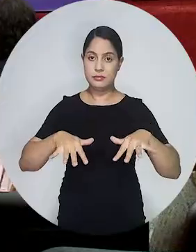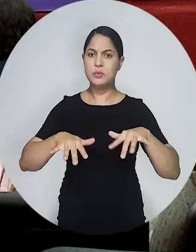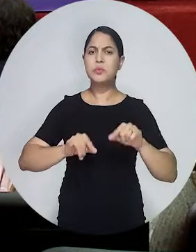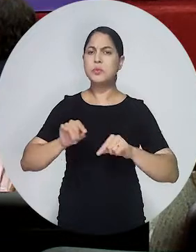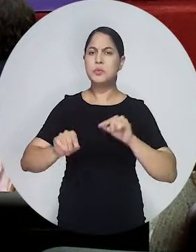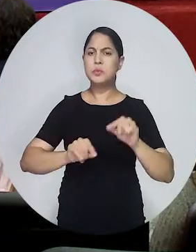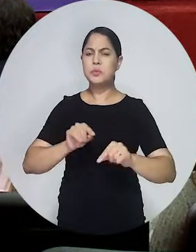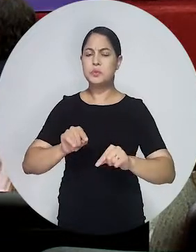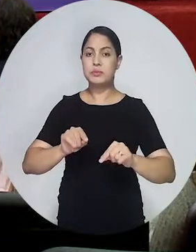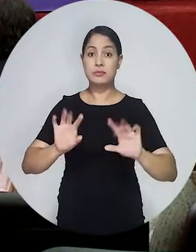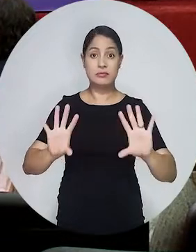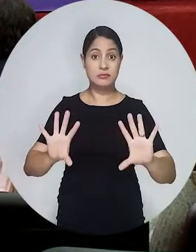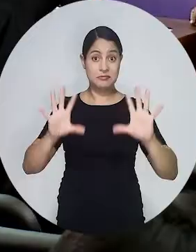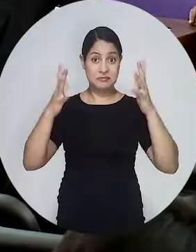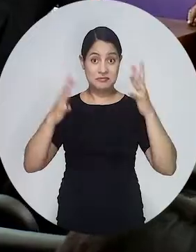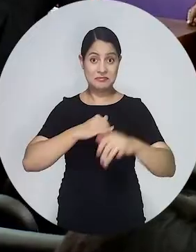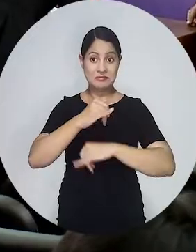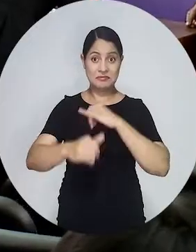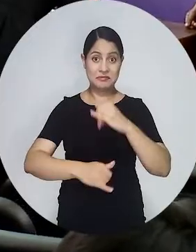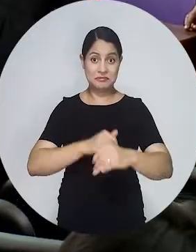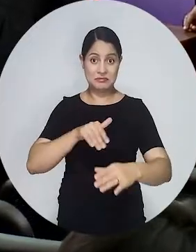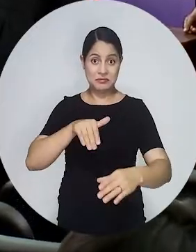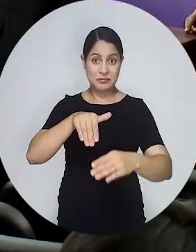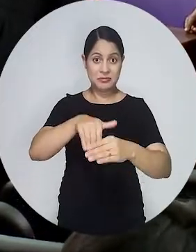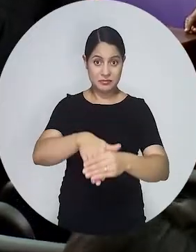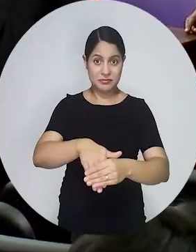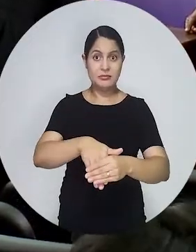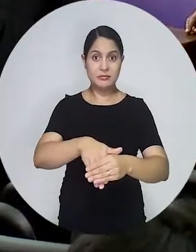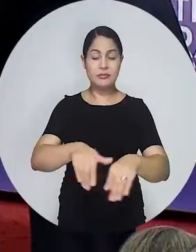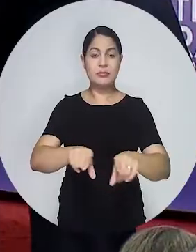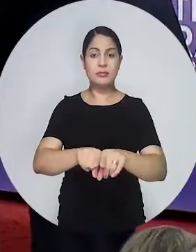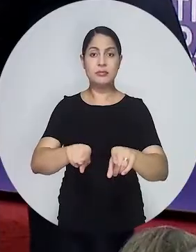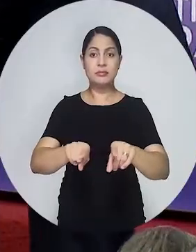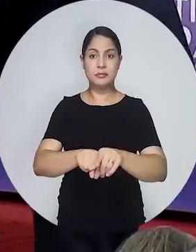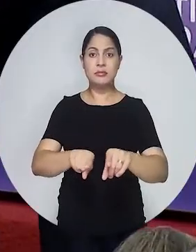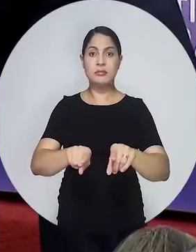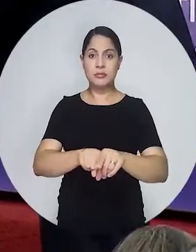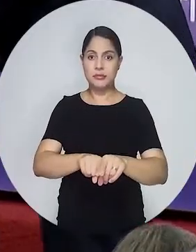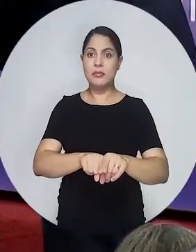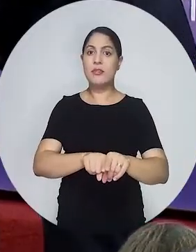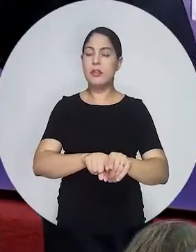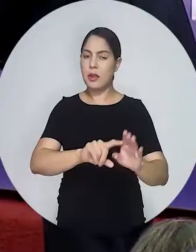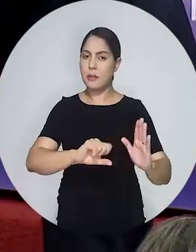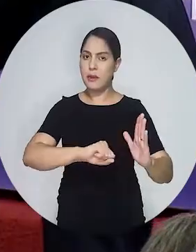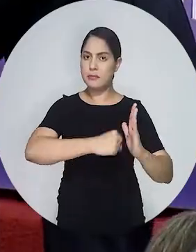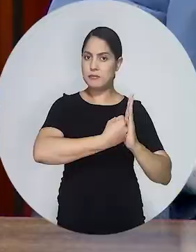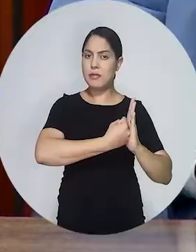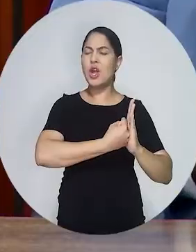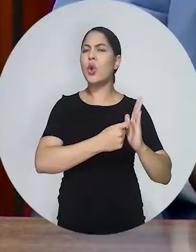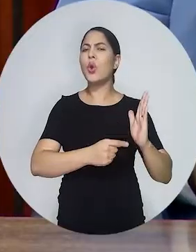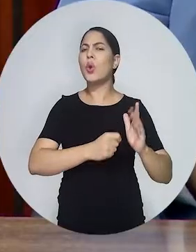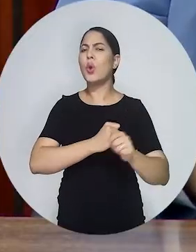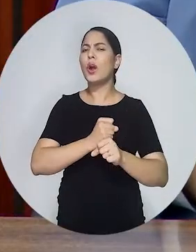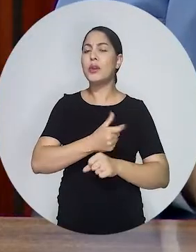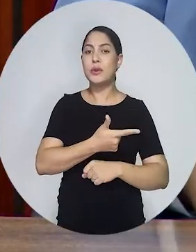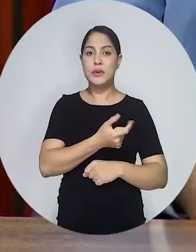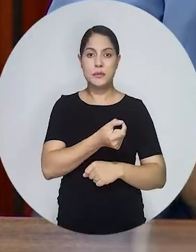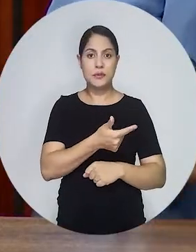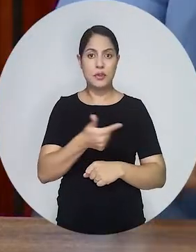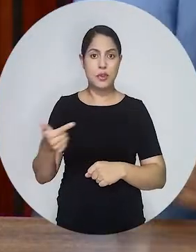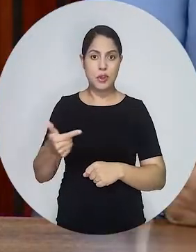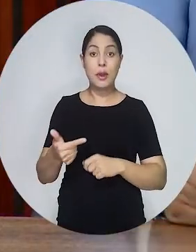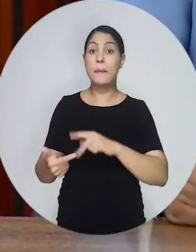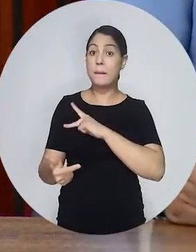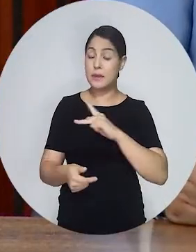encerramento da cerimônia de assinatura digital e lacração dos sistemas que serão usados nas eleições 2022. Os sistemas